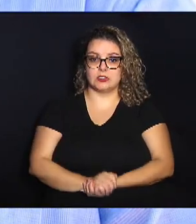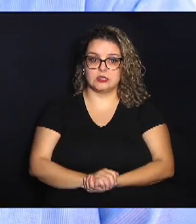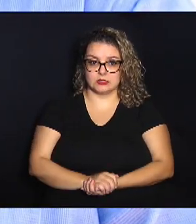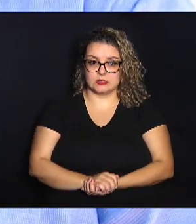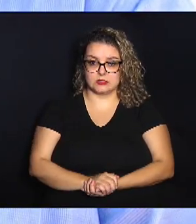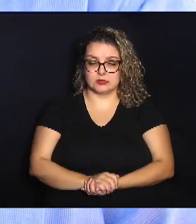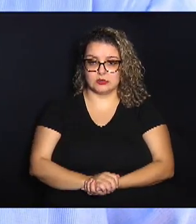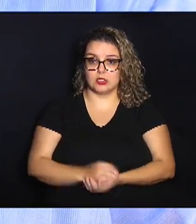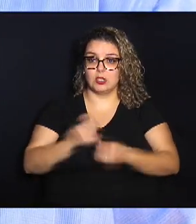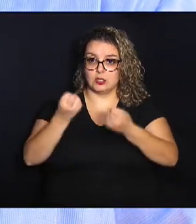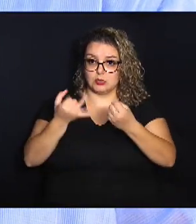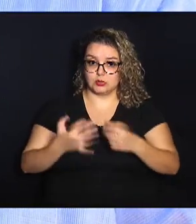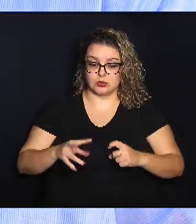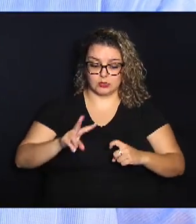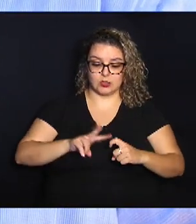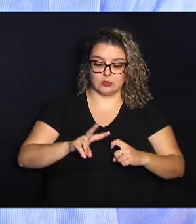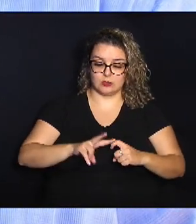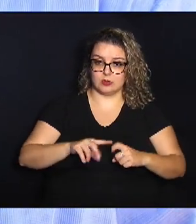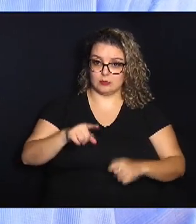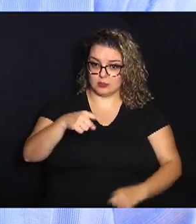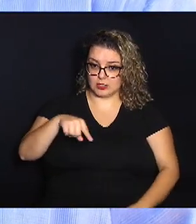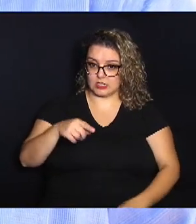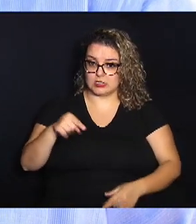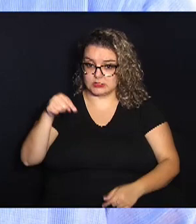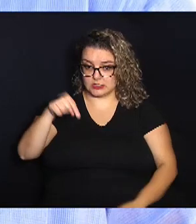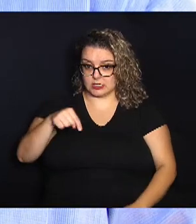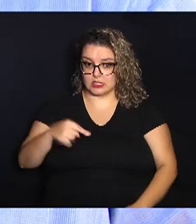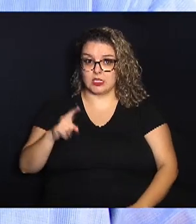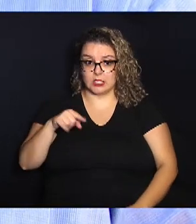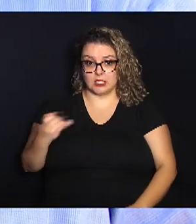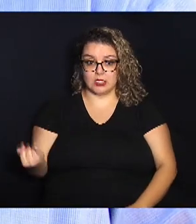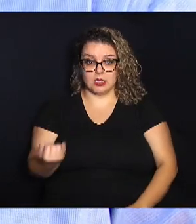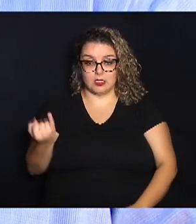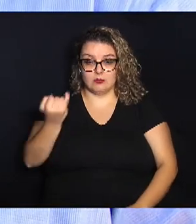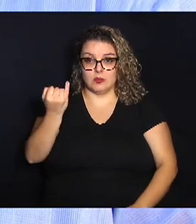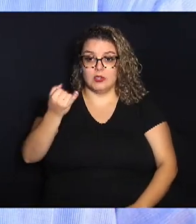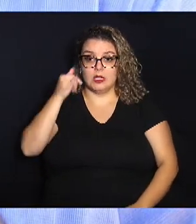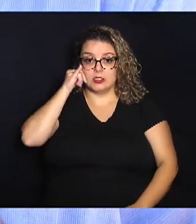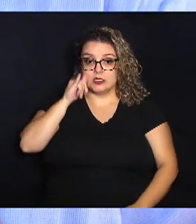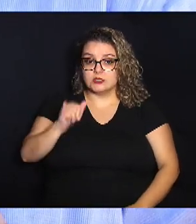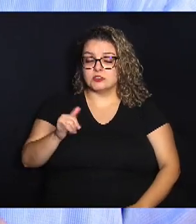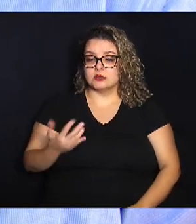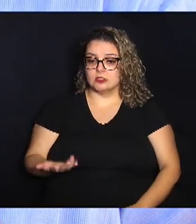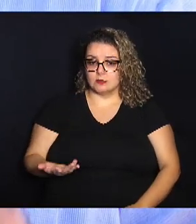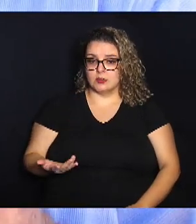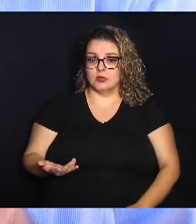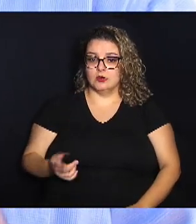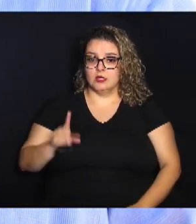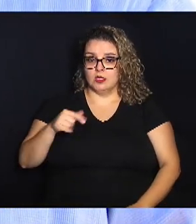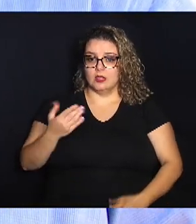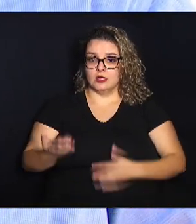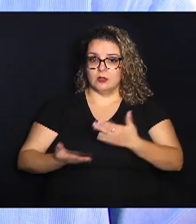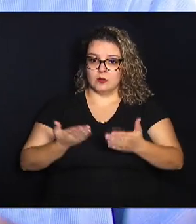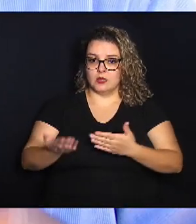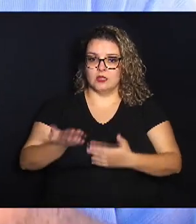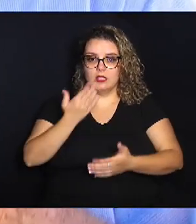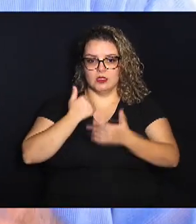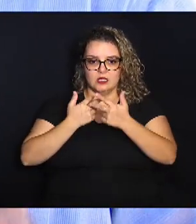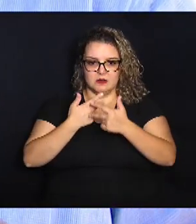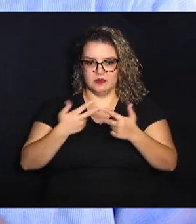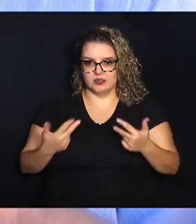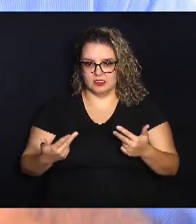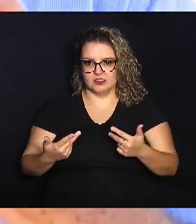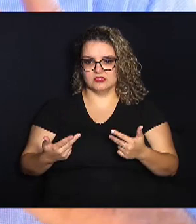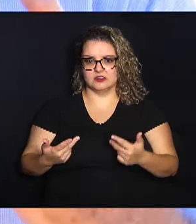os veterinários vão passar para eles aqui é importante na prevenção, tá? É um cuidado, é alimentação,